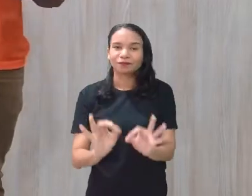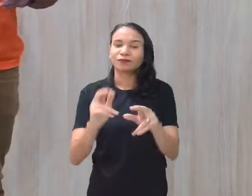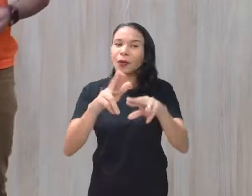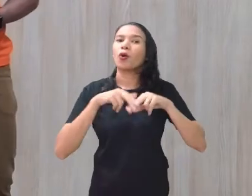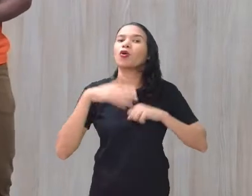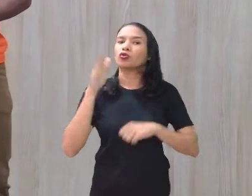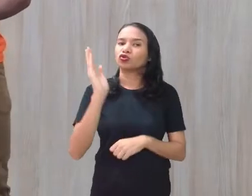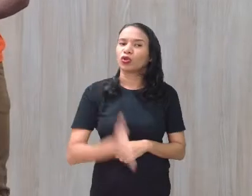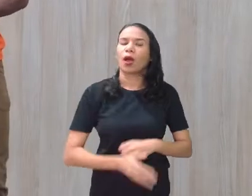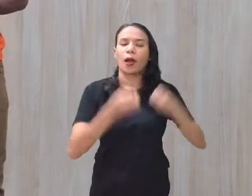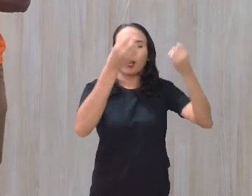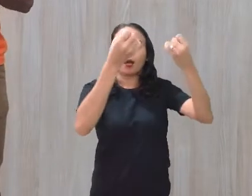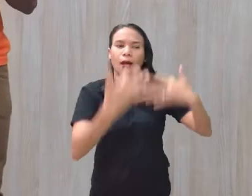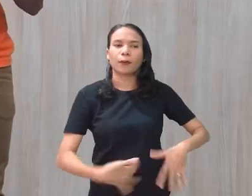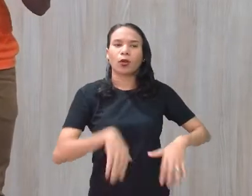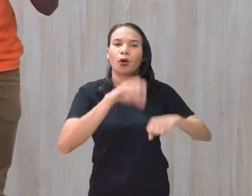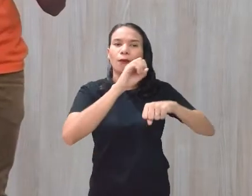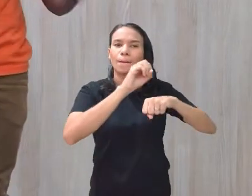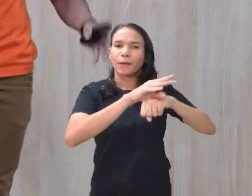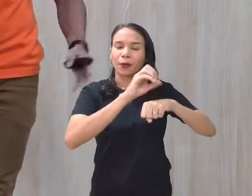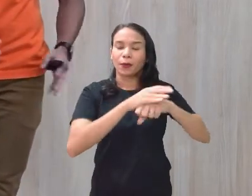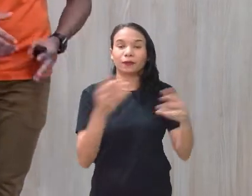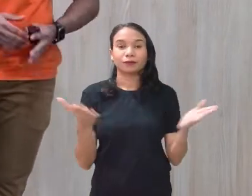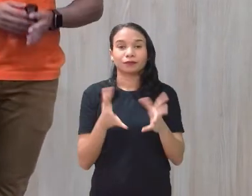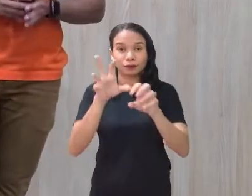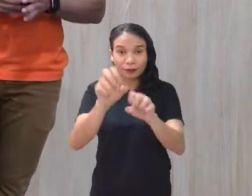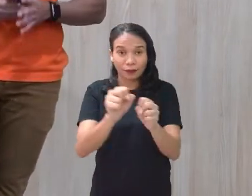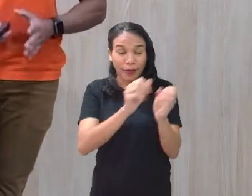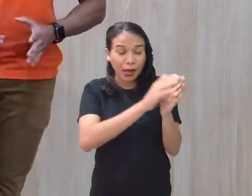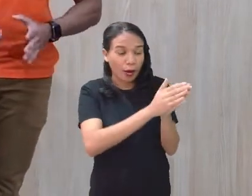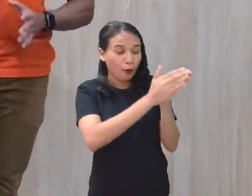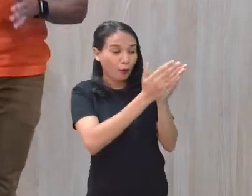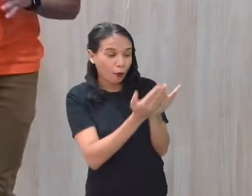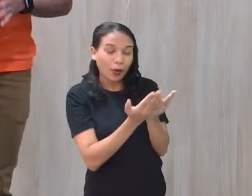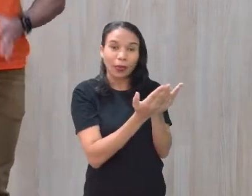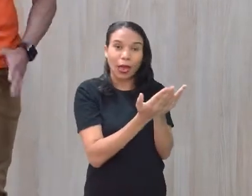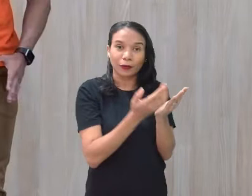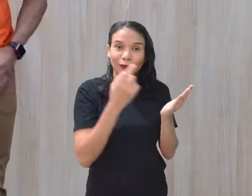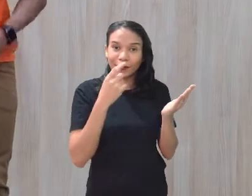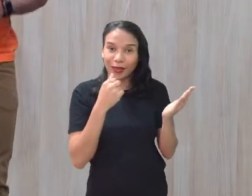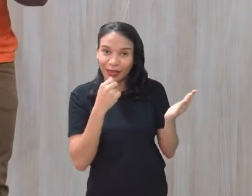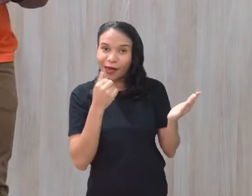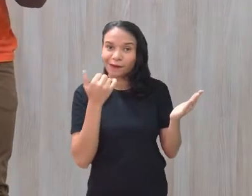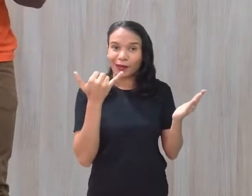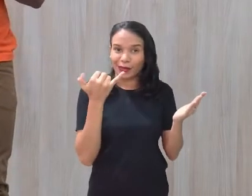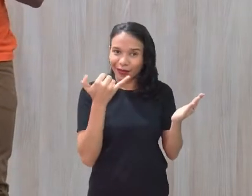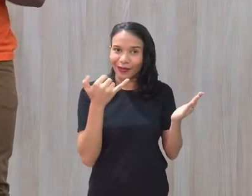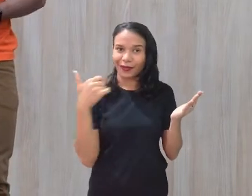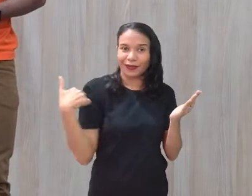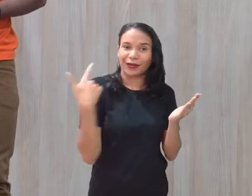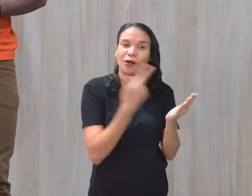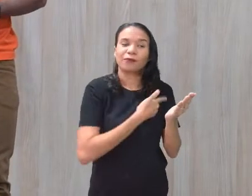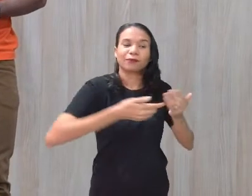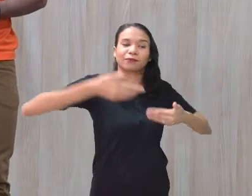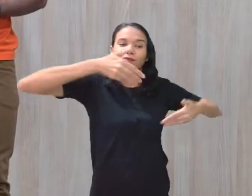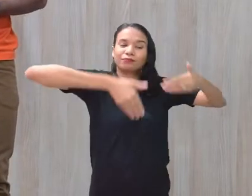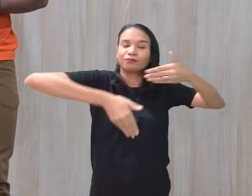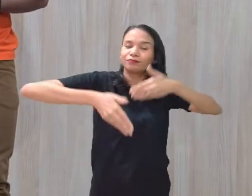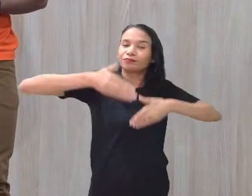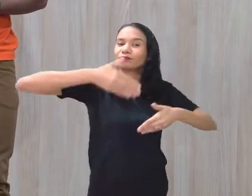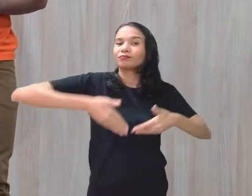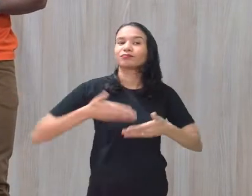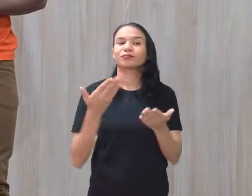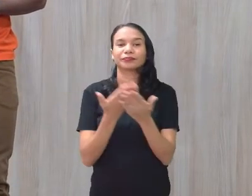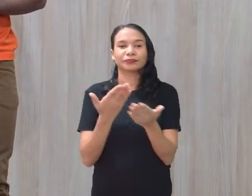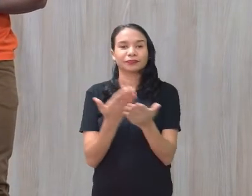recadinhos foram dados, vamos pegar aí o seu caderno, seu lápis, sua caneta, vamos participar aqui